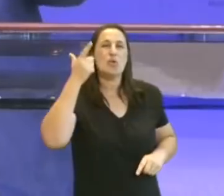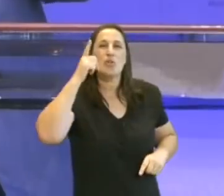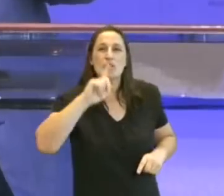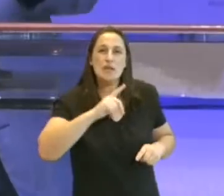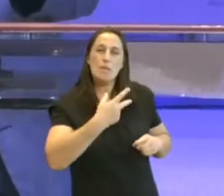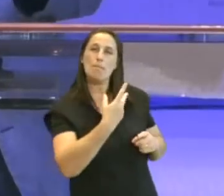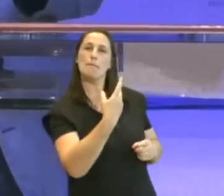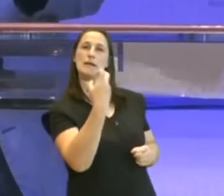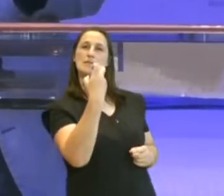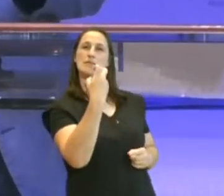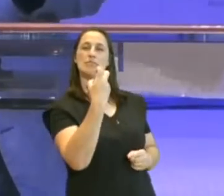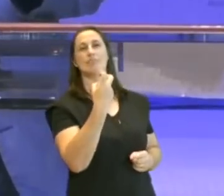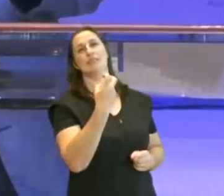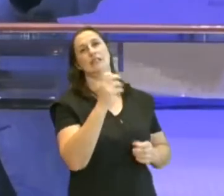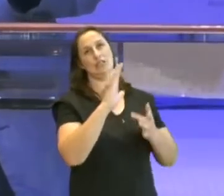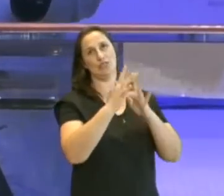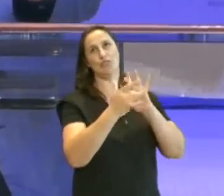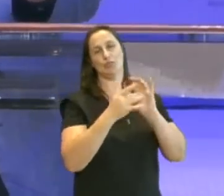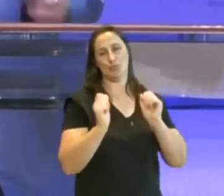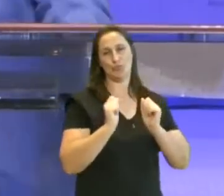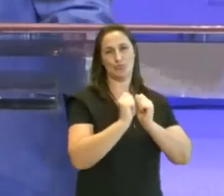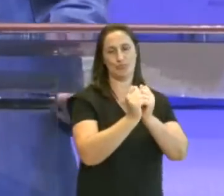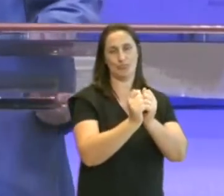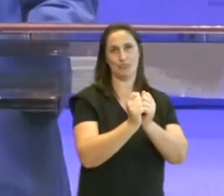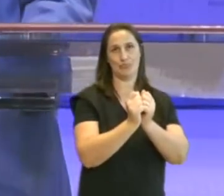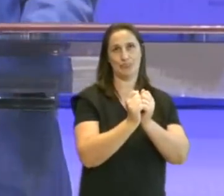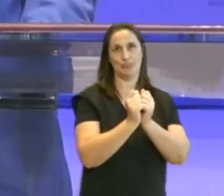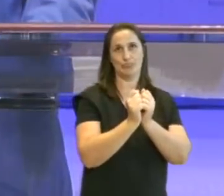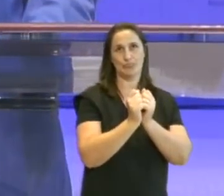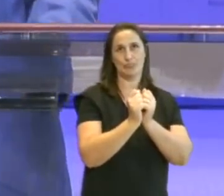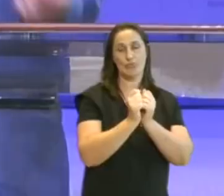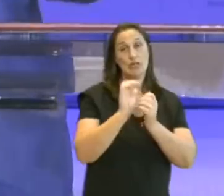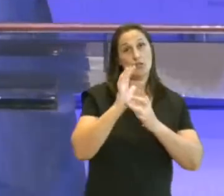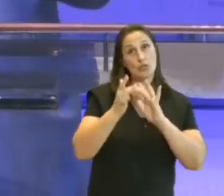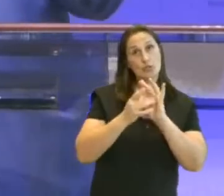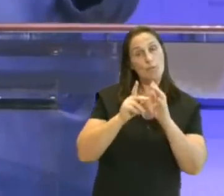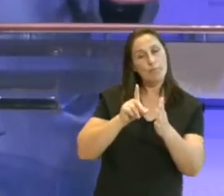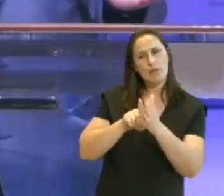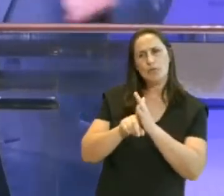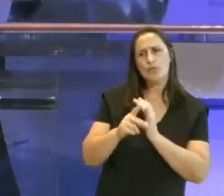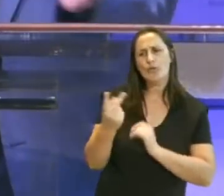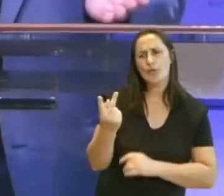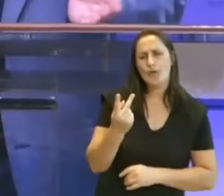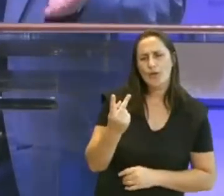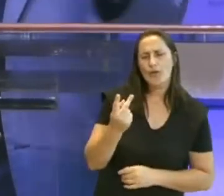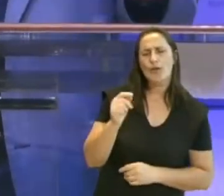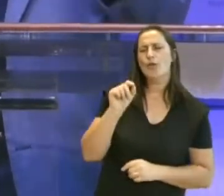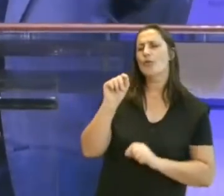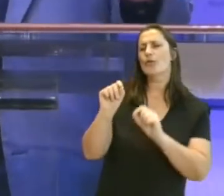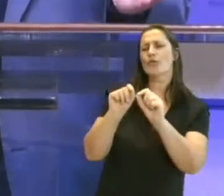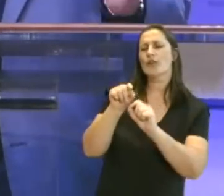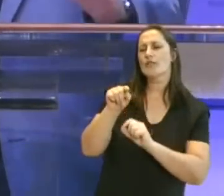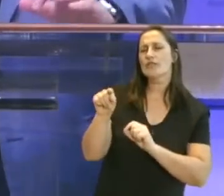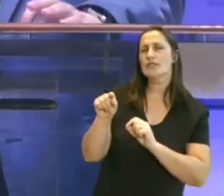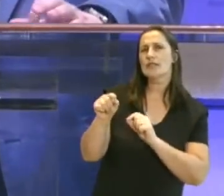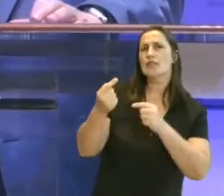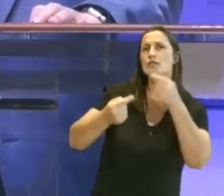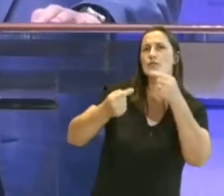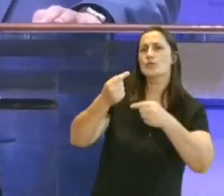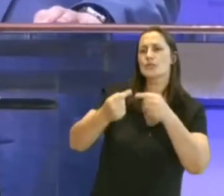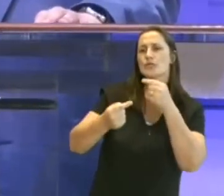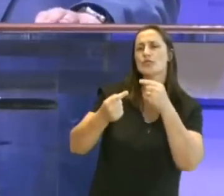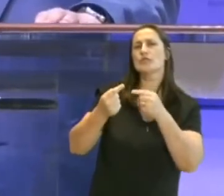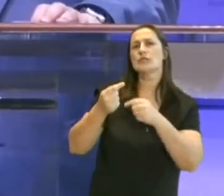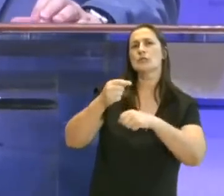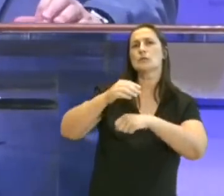de reconhecê-lo. E ele lhes perguntou: sobre o que vocês estão discutindo enquanto caminham?